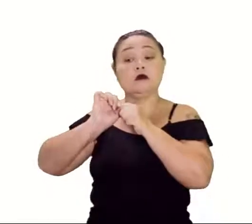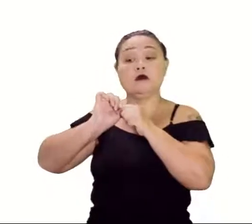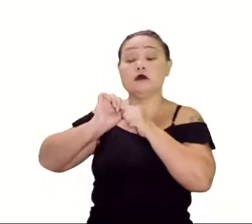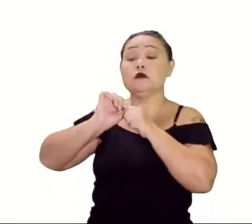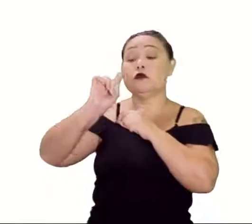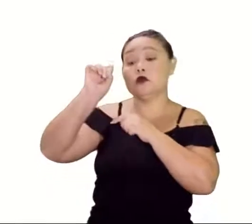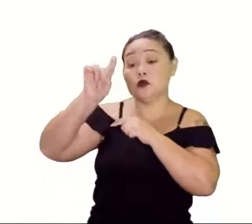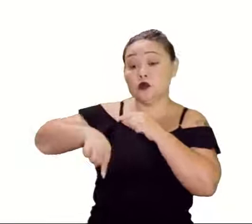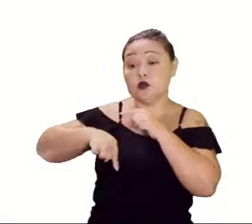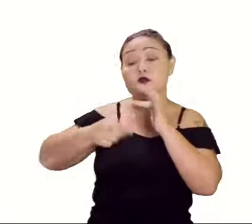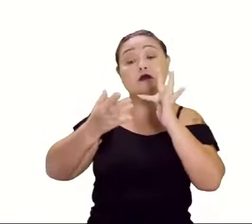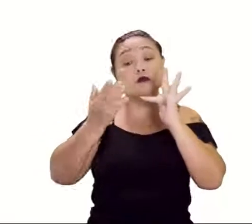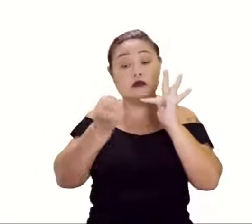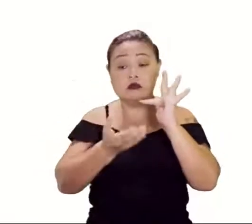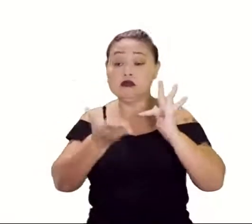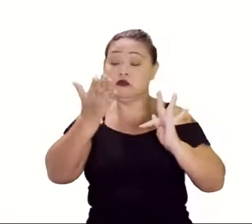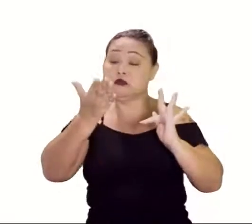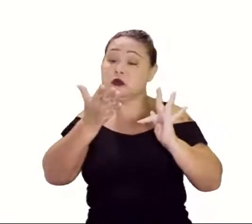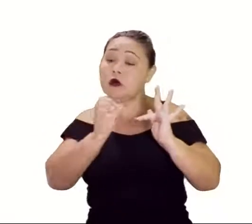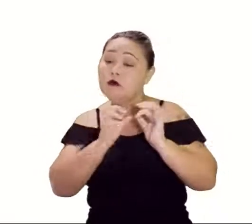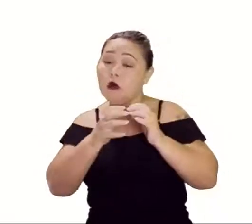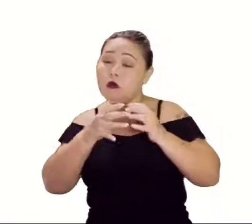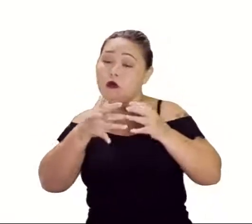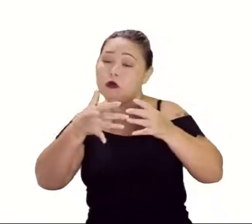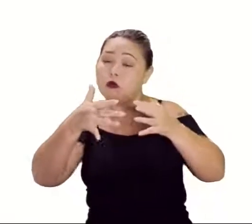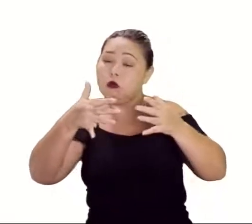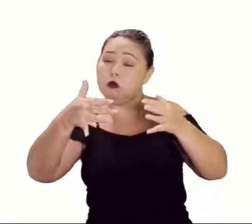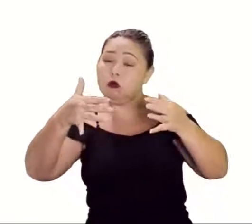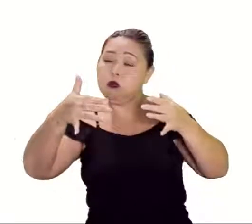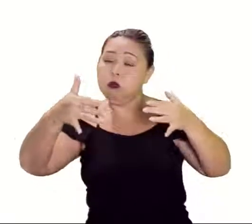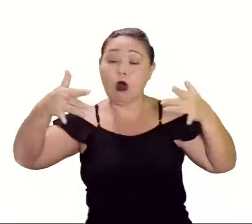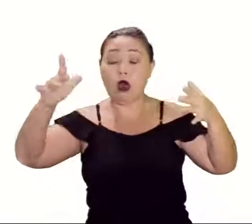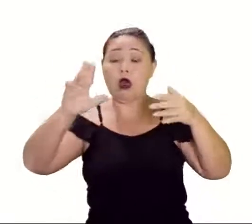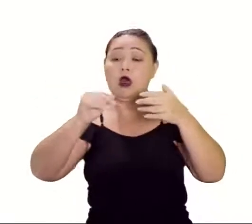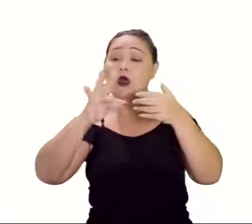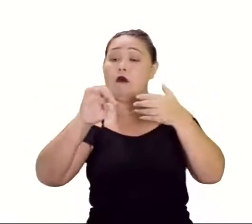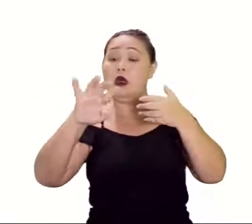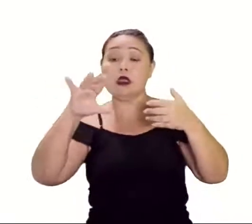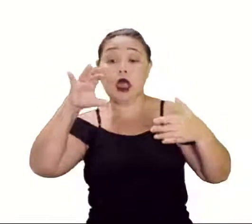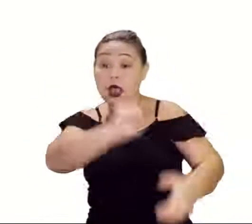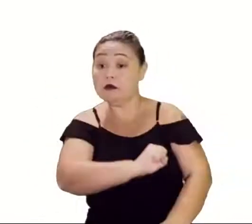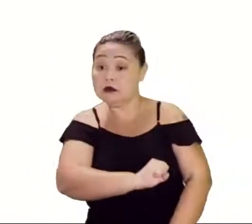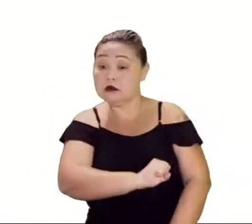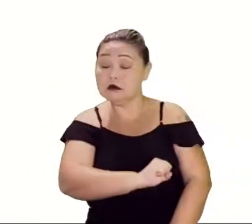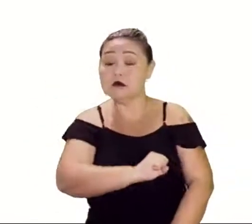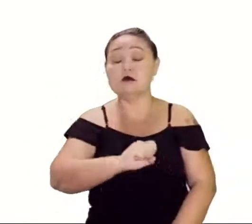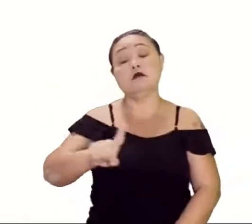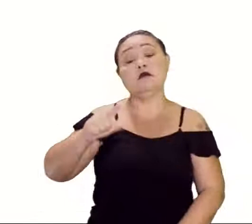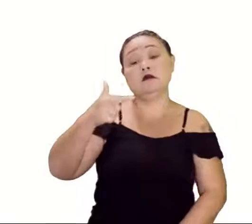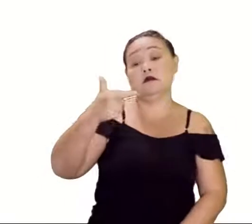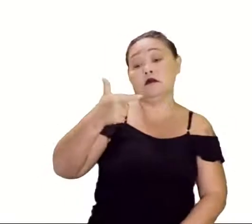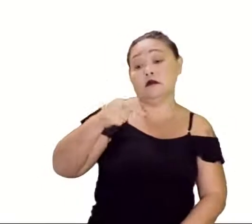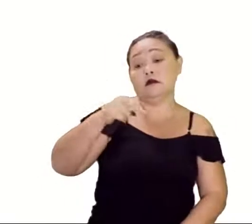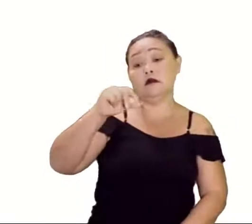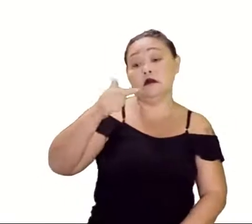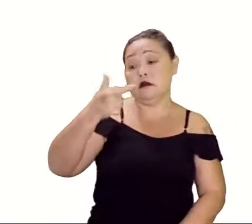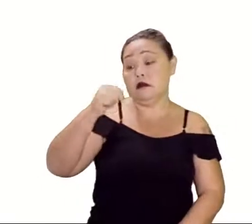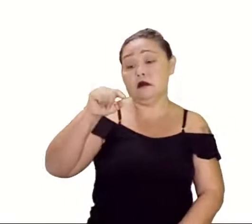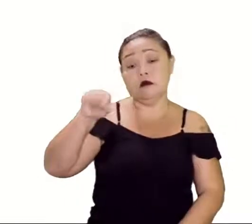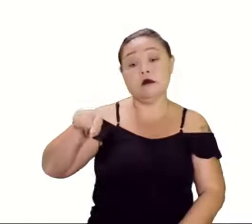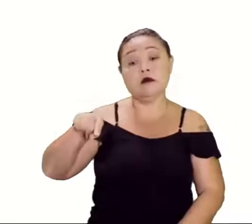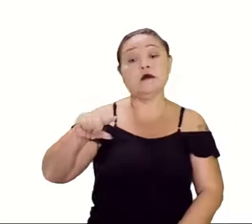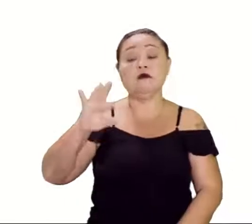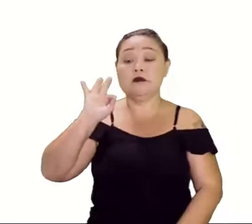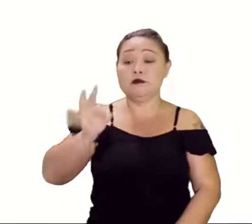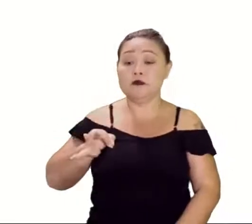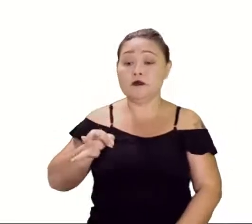do tipo exponencial, o crescimento é muito grande e rápido, né? Então, 270 mil aí.